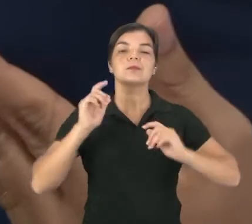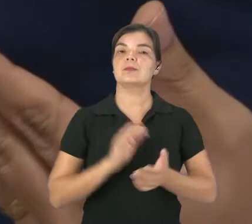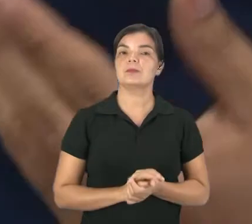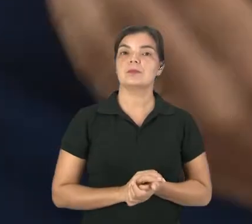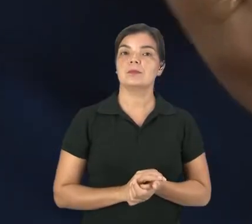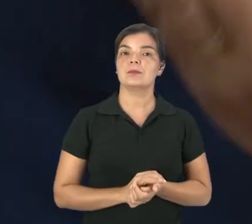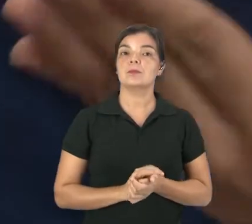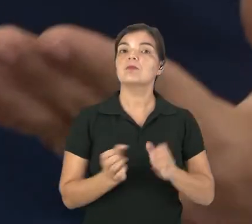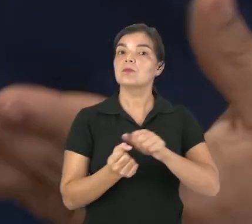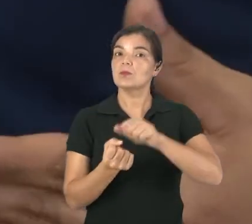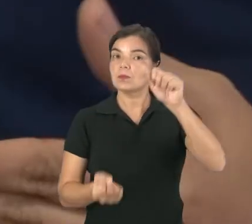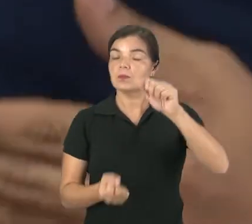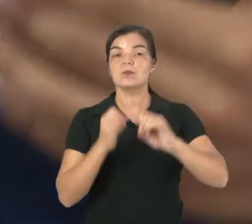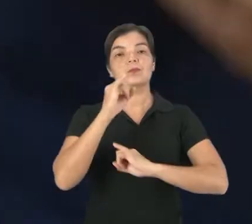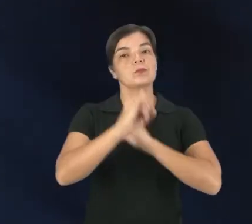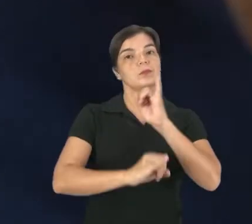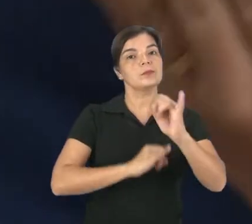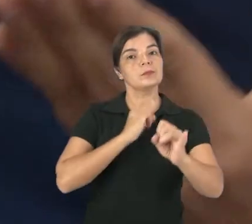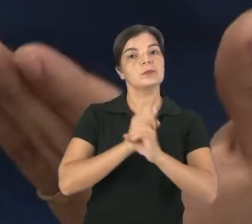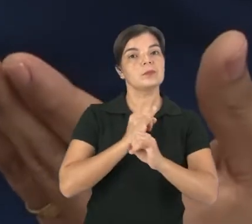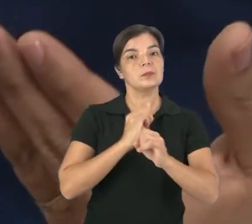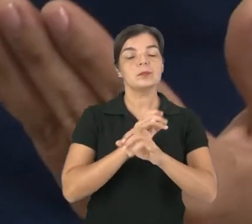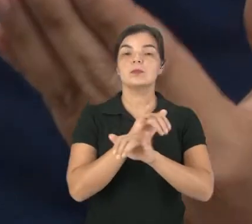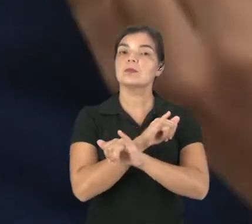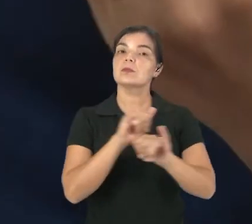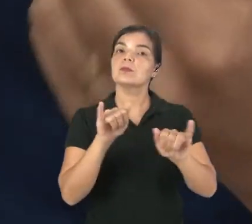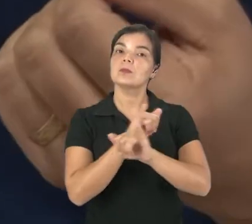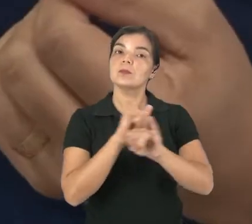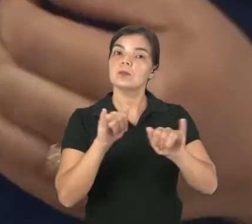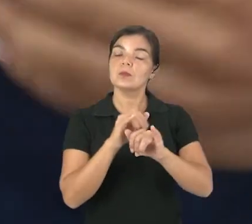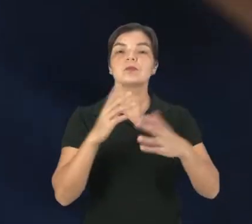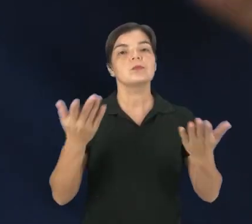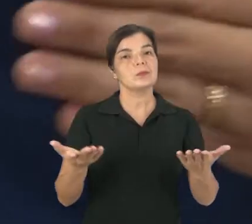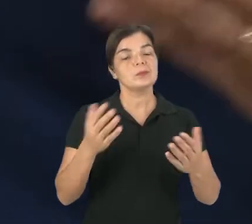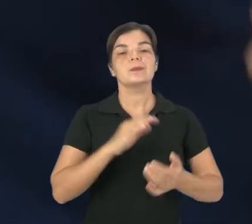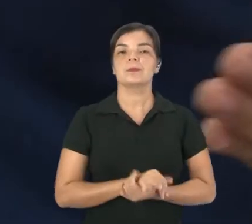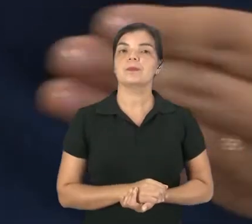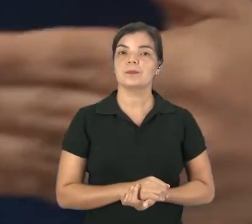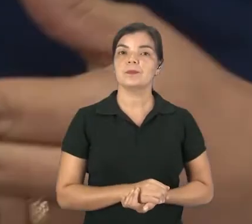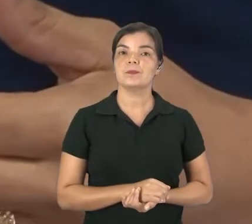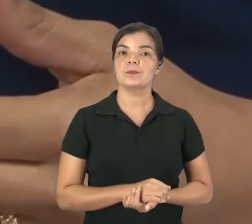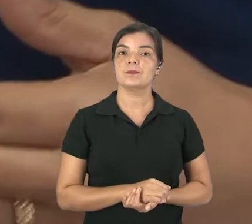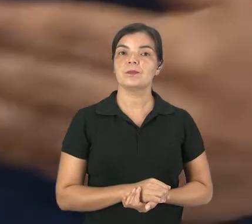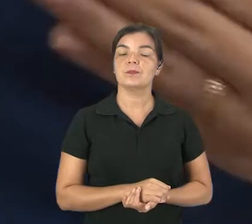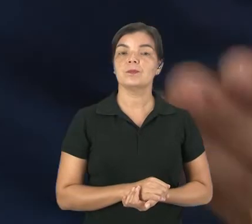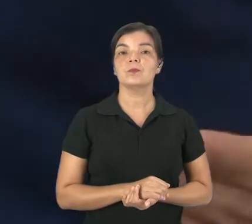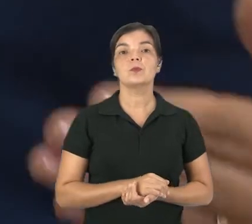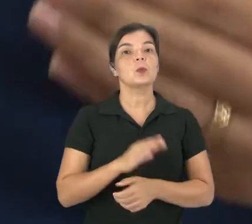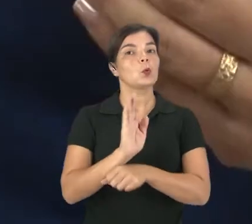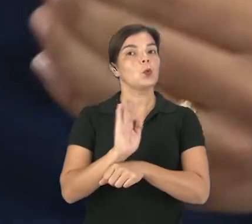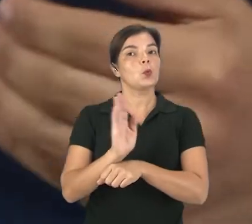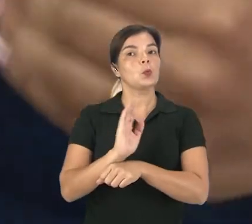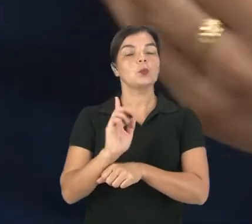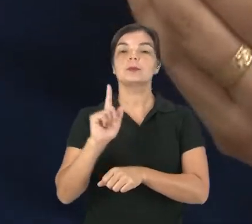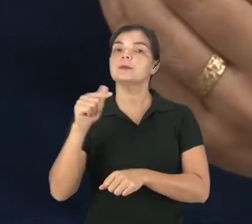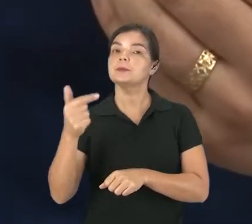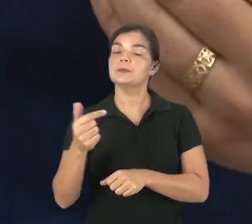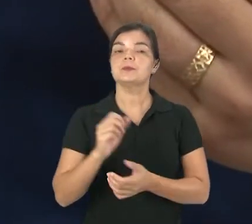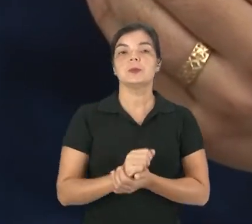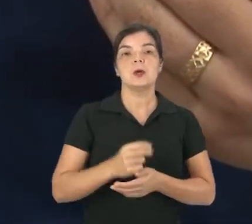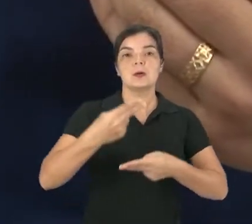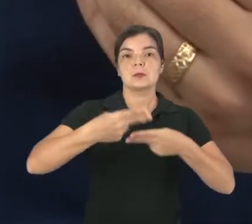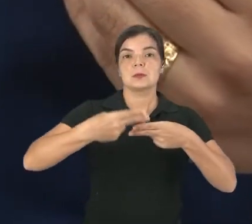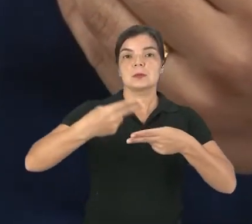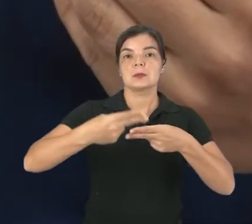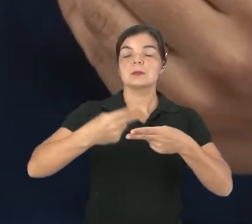em encartes, na internet, em propagandas, não é mesmo? Entre um filme e outro, entre uma novela